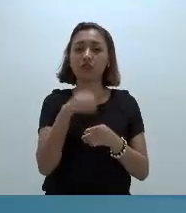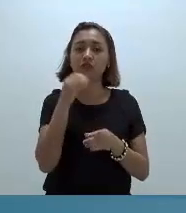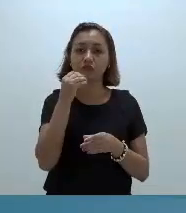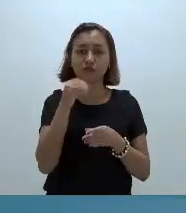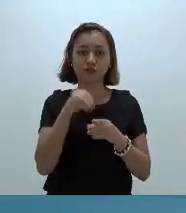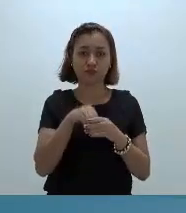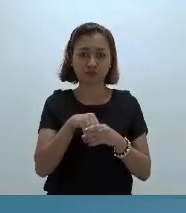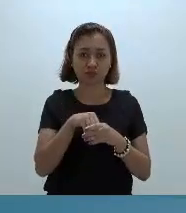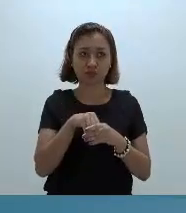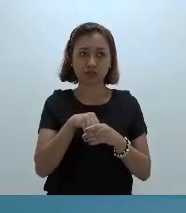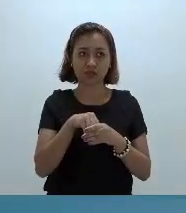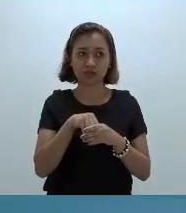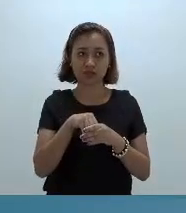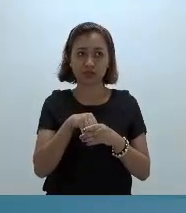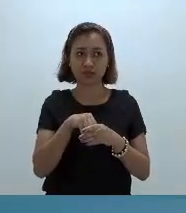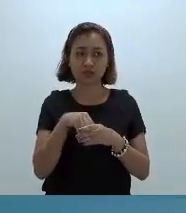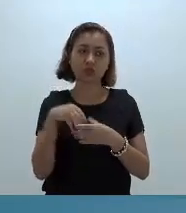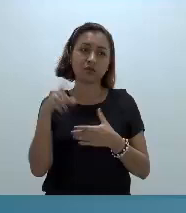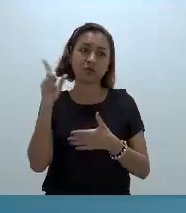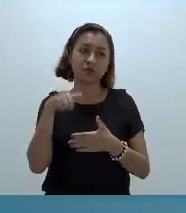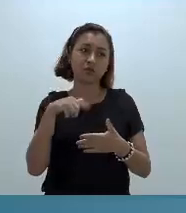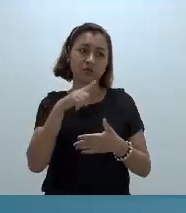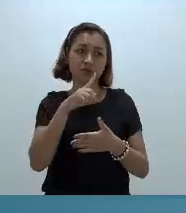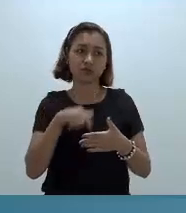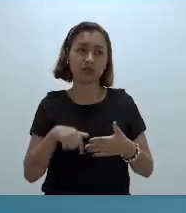Em discussão.